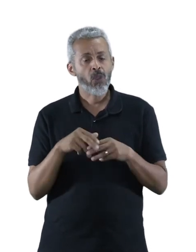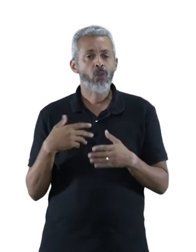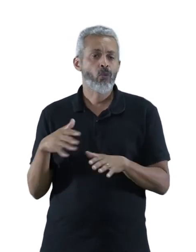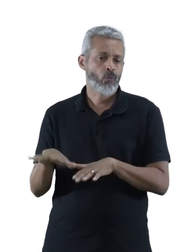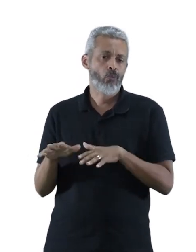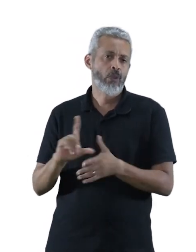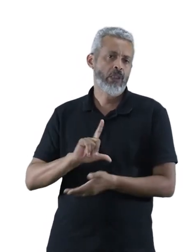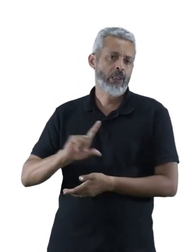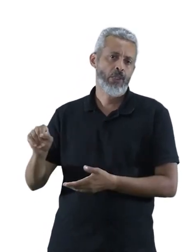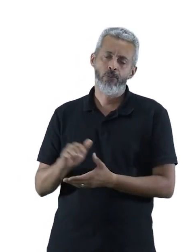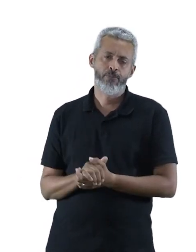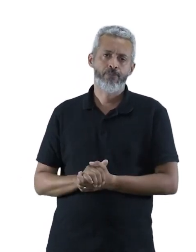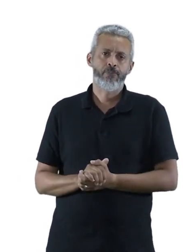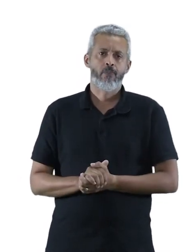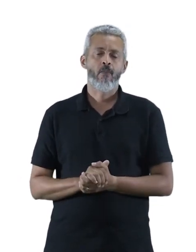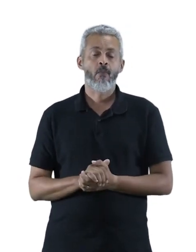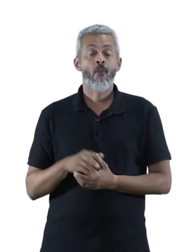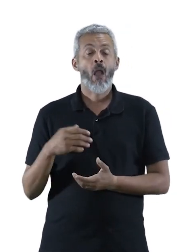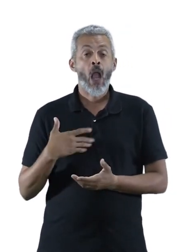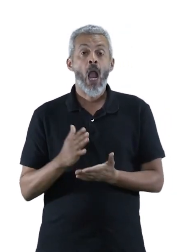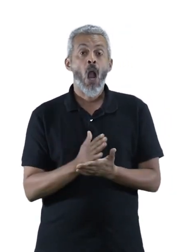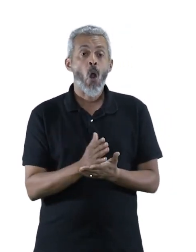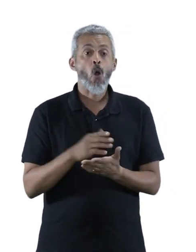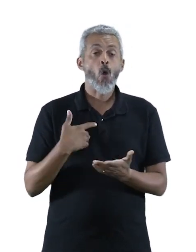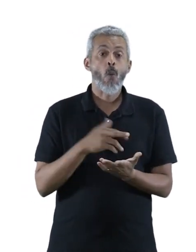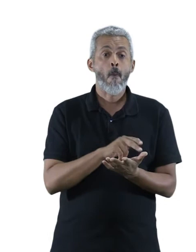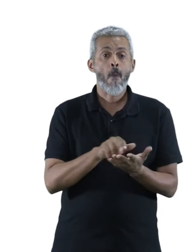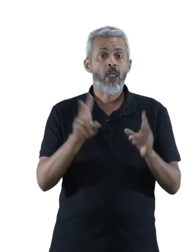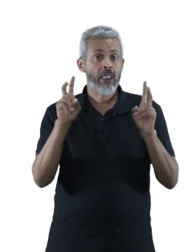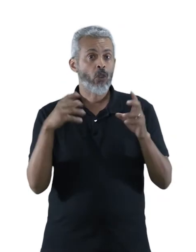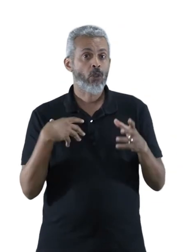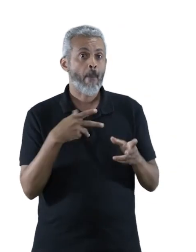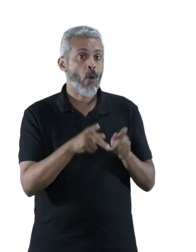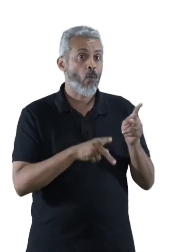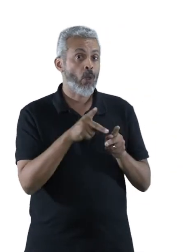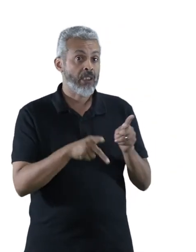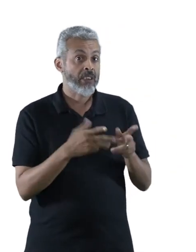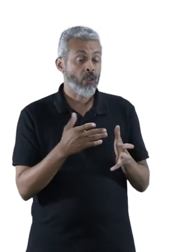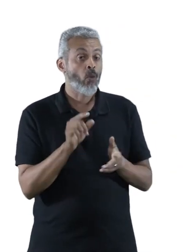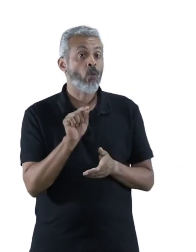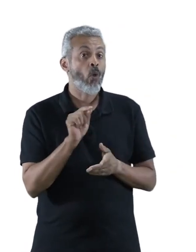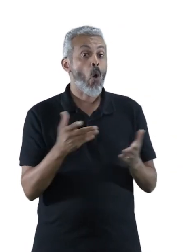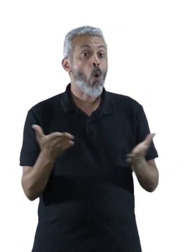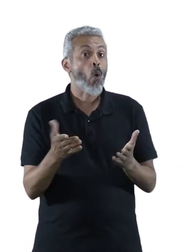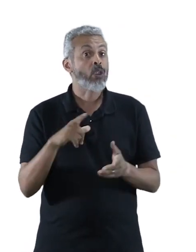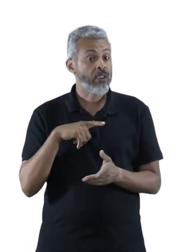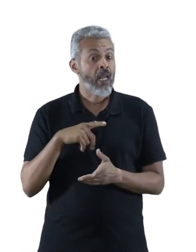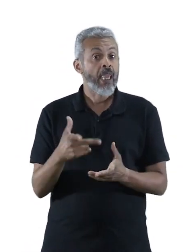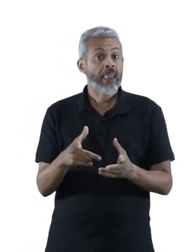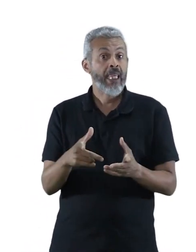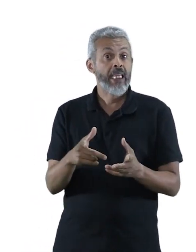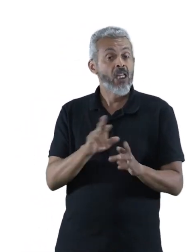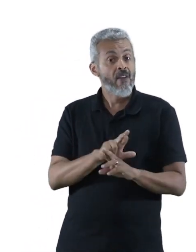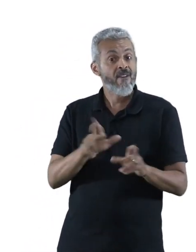bloco europeu. Essas questões populacionais que levaram à saída do Reino Unido, hoje ainda faz